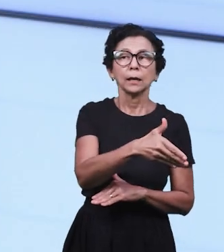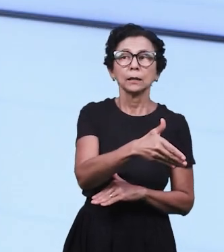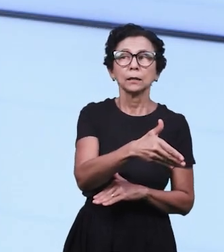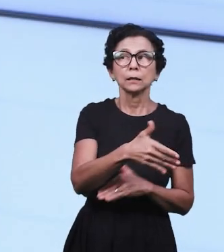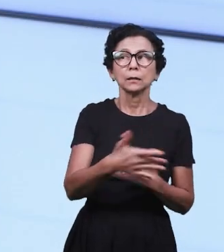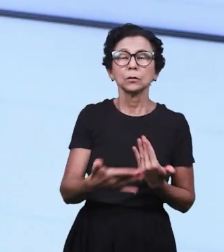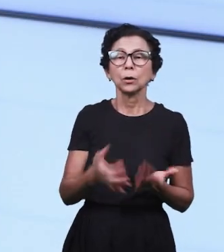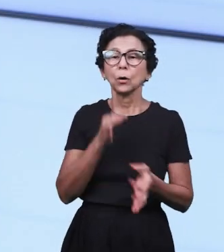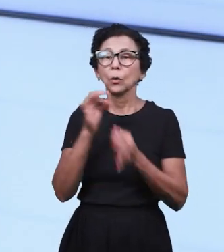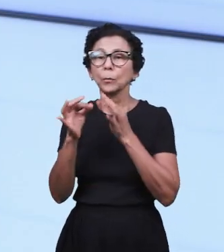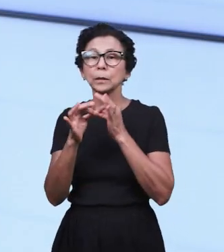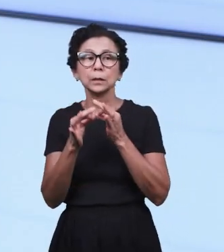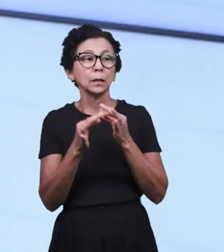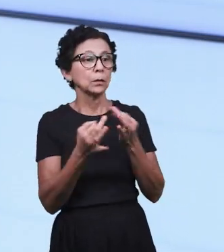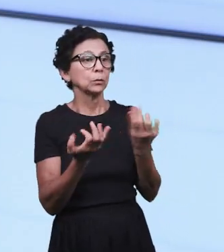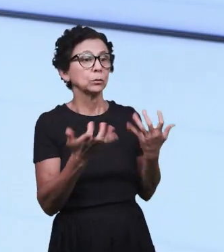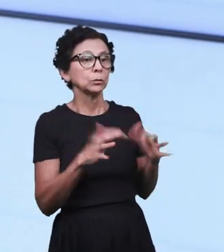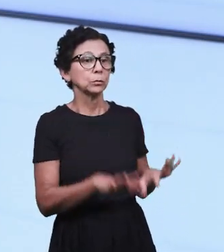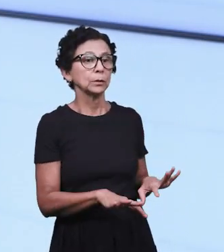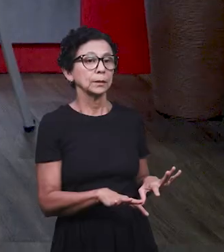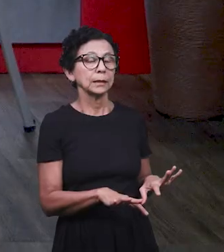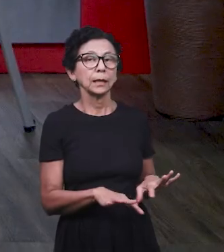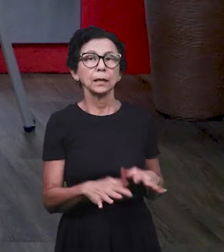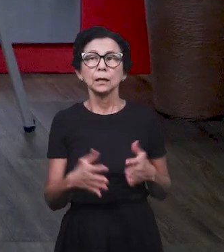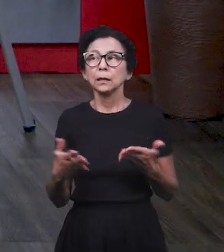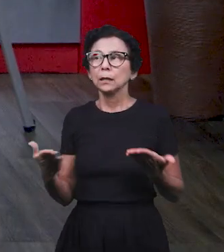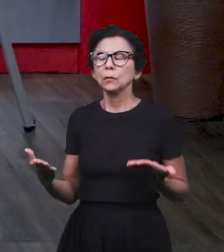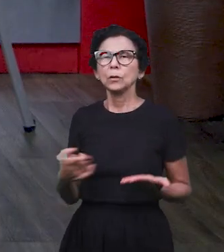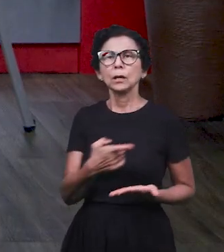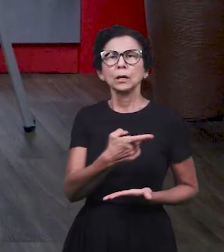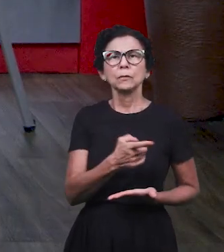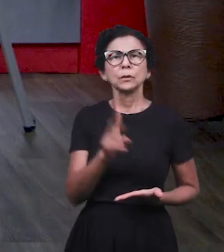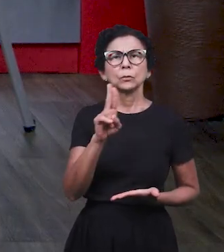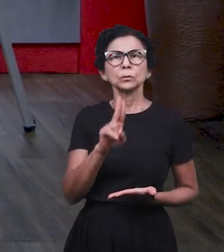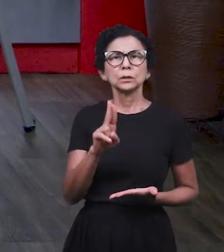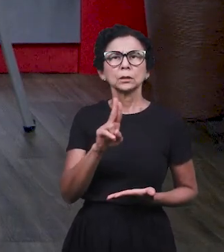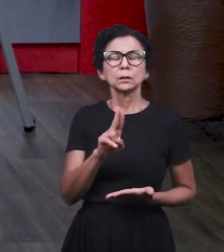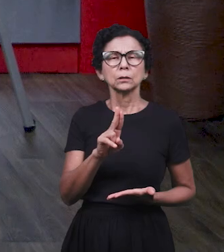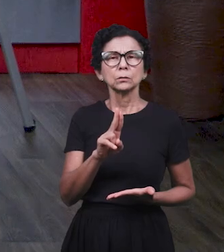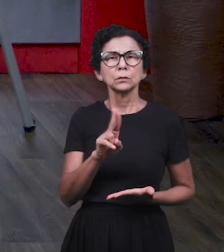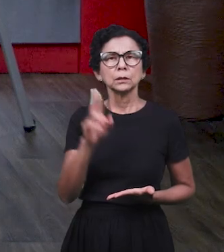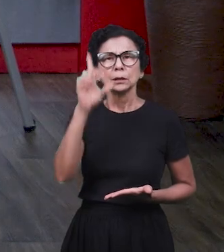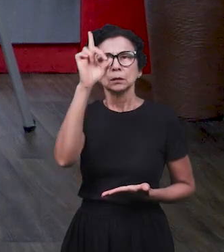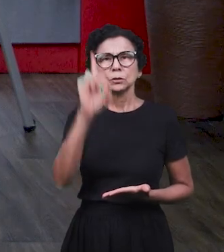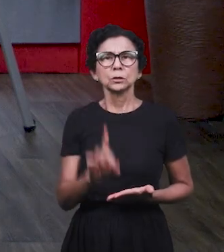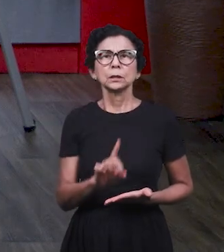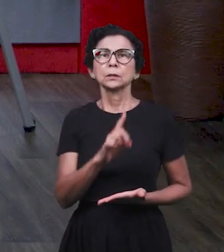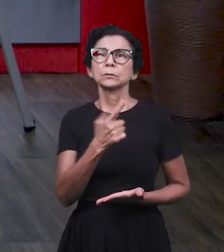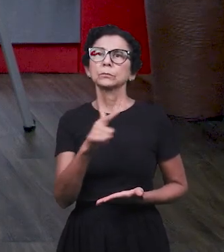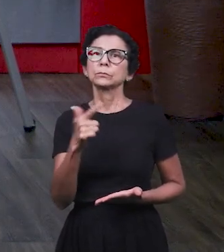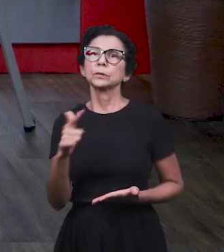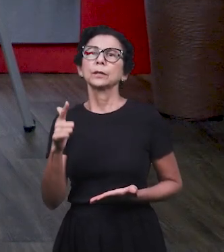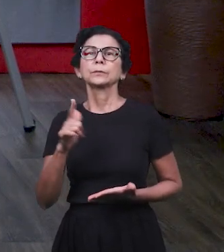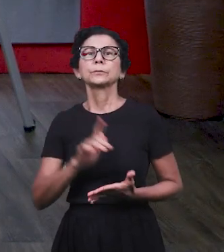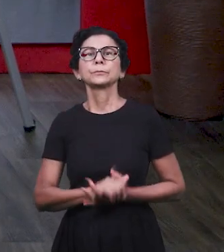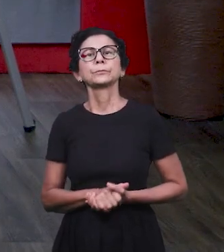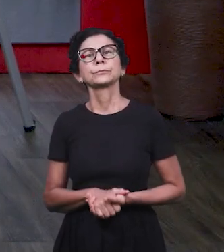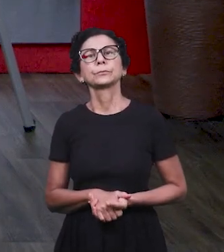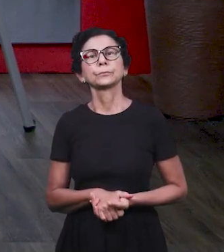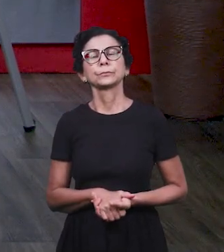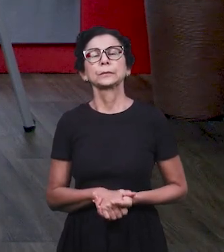fica ali se valendo daquele direito que, na verdade, ele não tem. Então, isso, o que